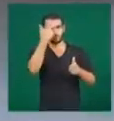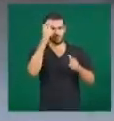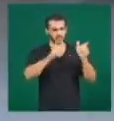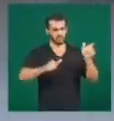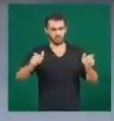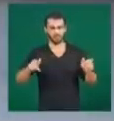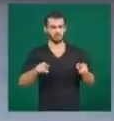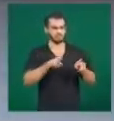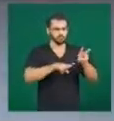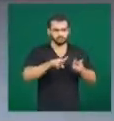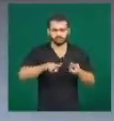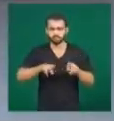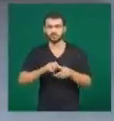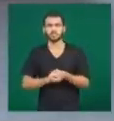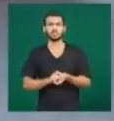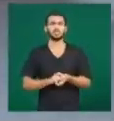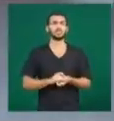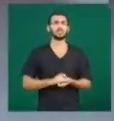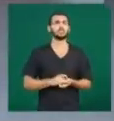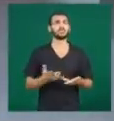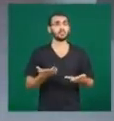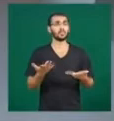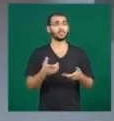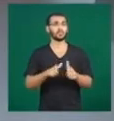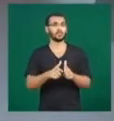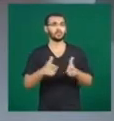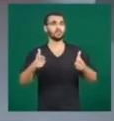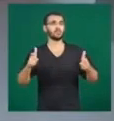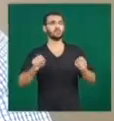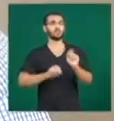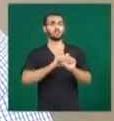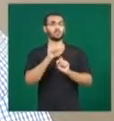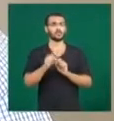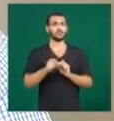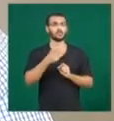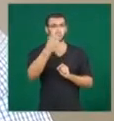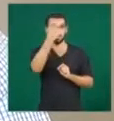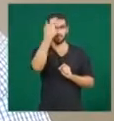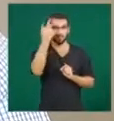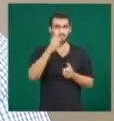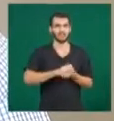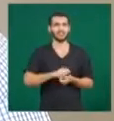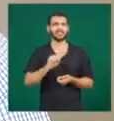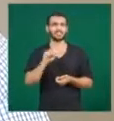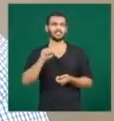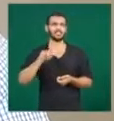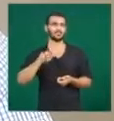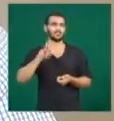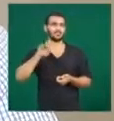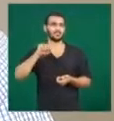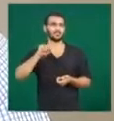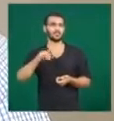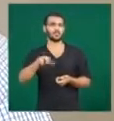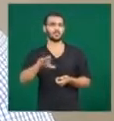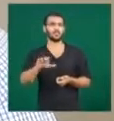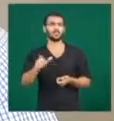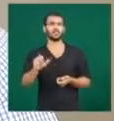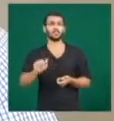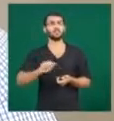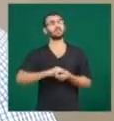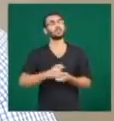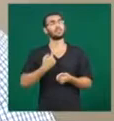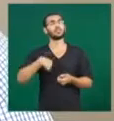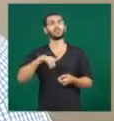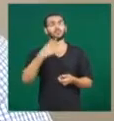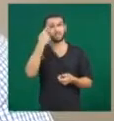Santa Mônica. Estamos aumentando o efetivo do terceirizado, né, da nossa vigilância terceirizada. Acreditamos que até